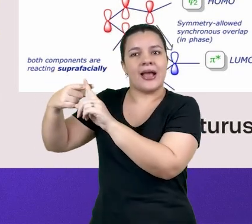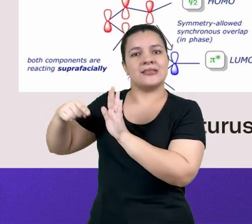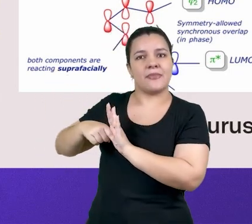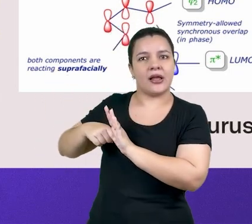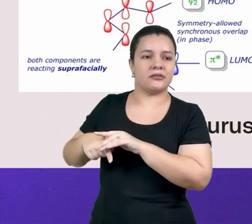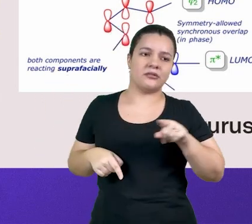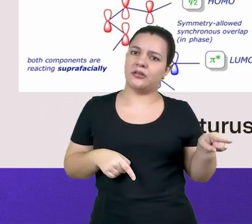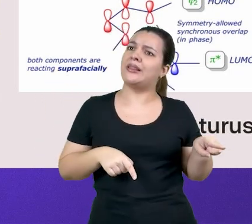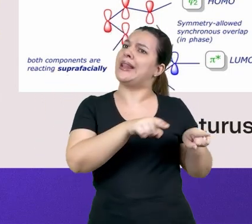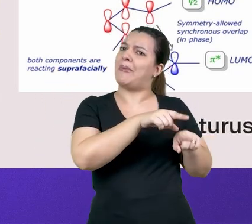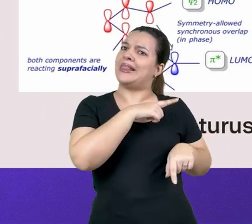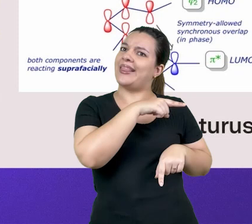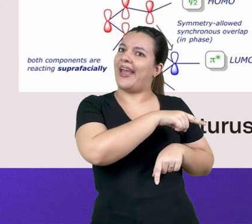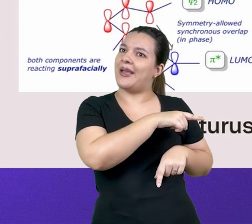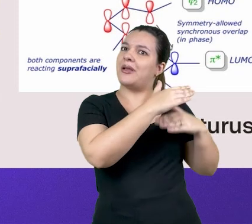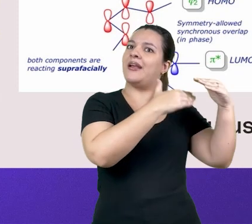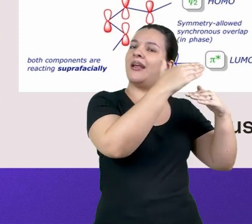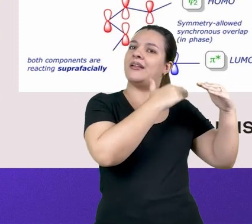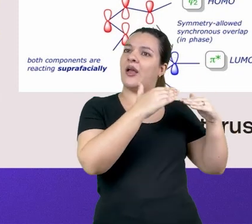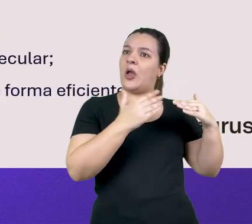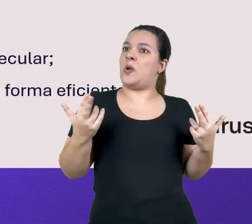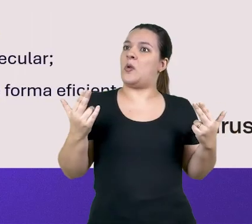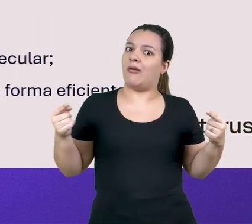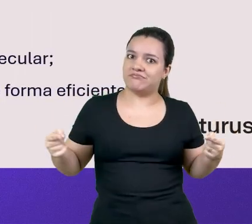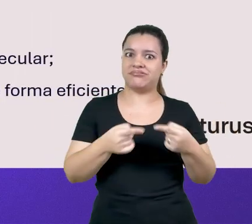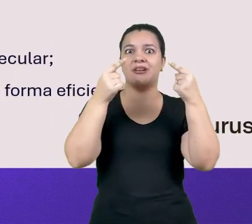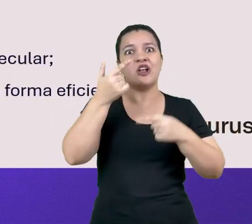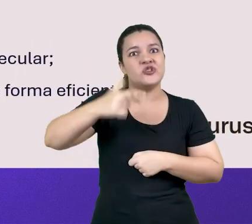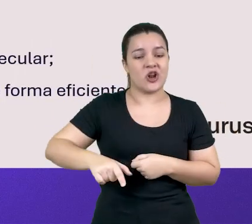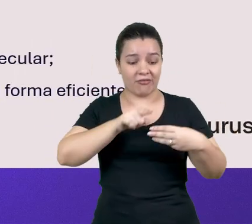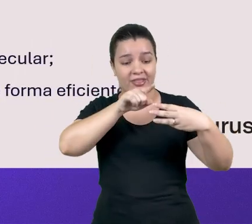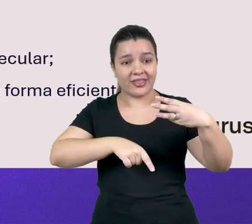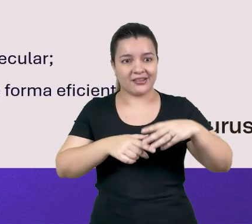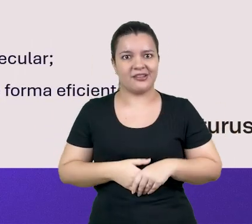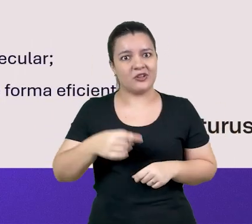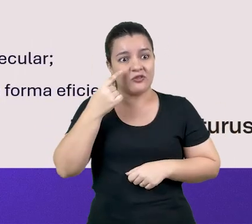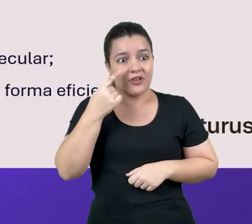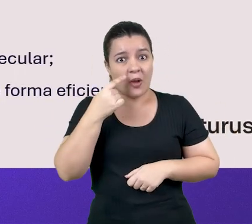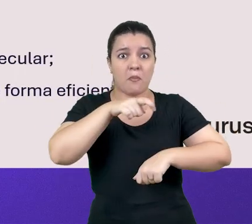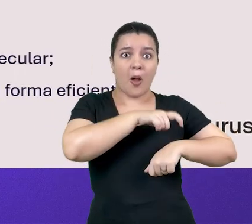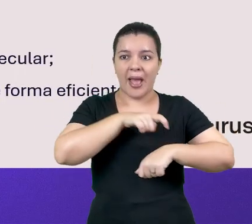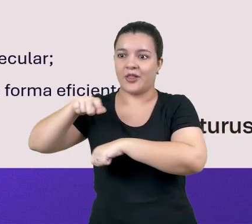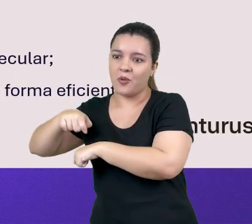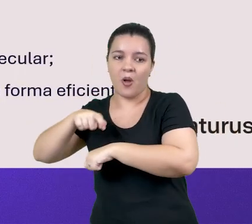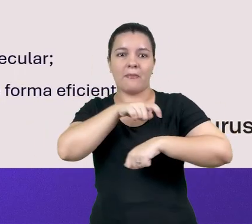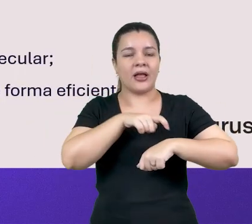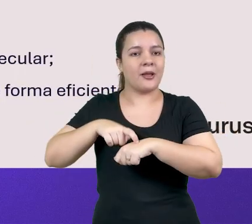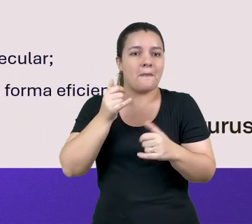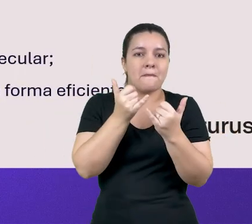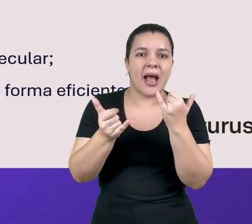interferência na química, você tem interferência na computação quântica. Bom, vi que tem vários momentos